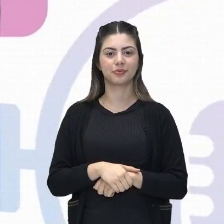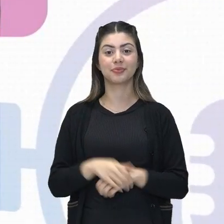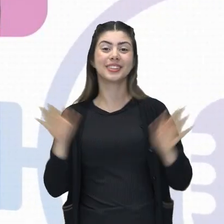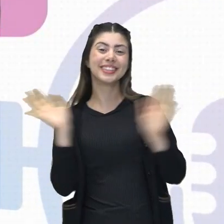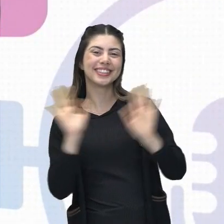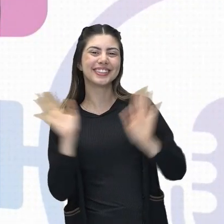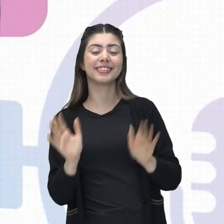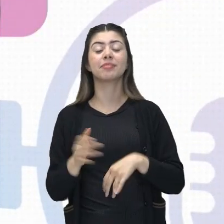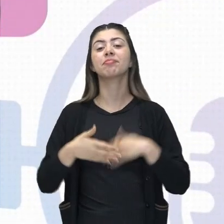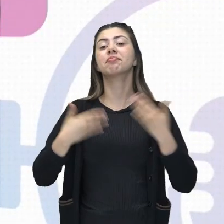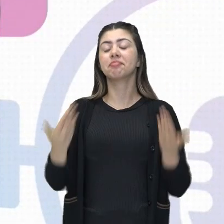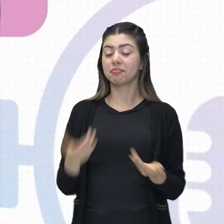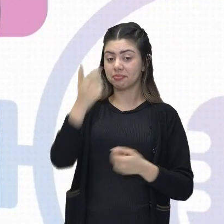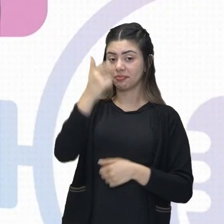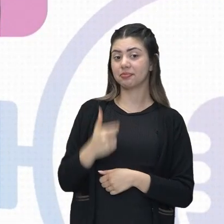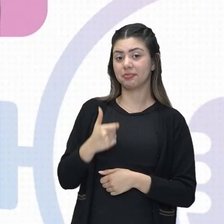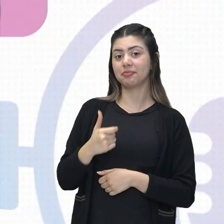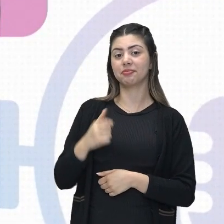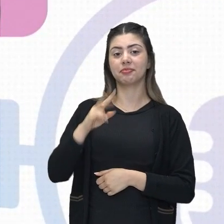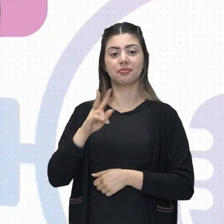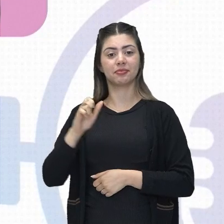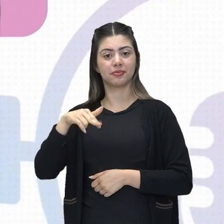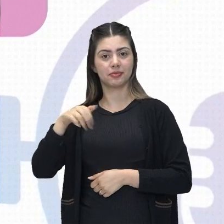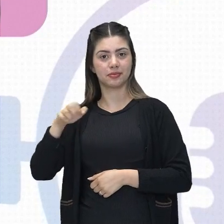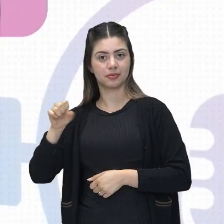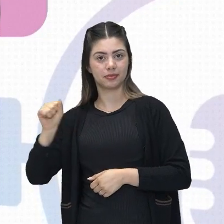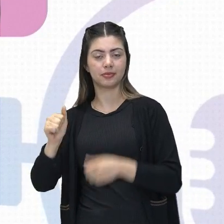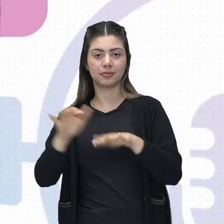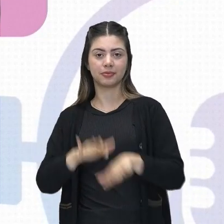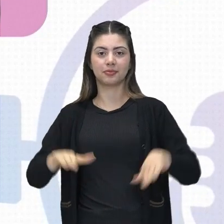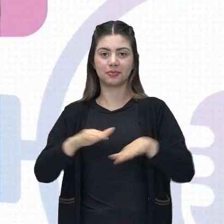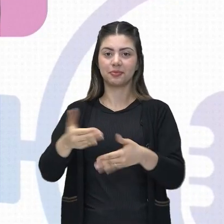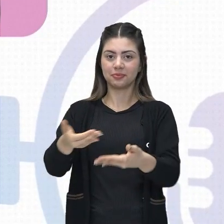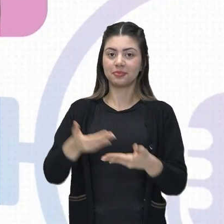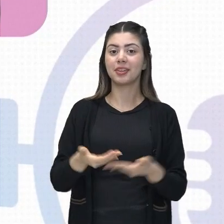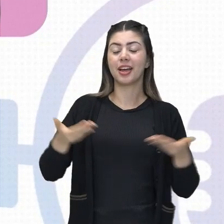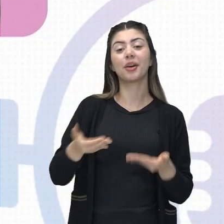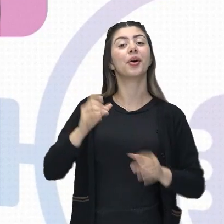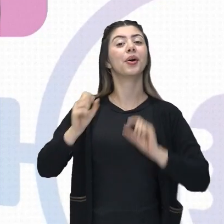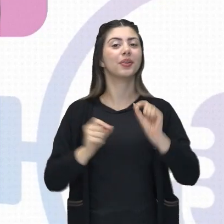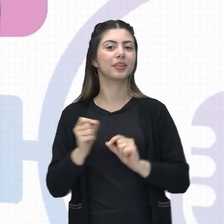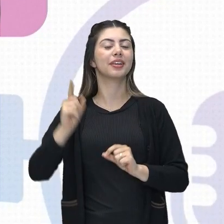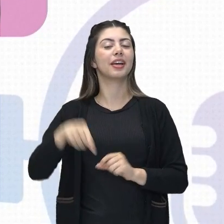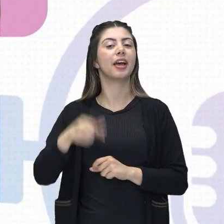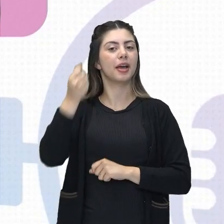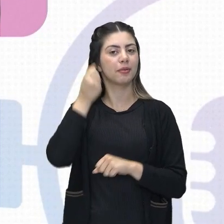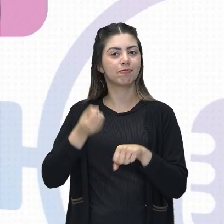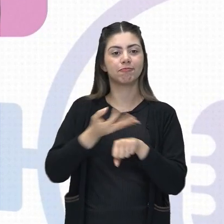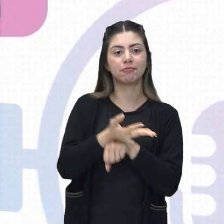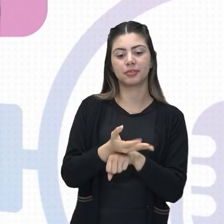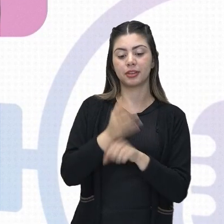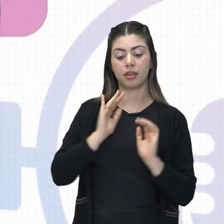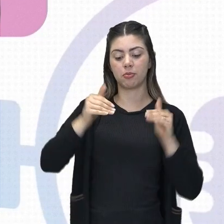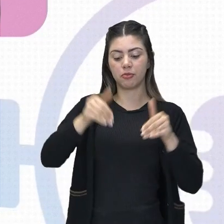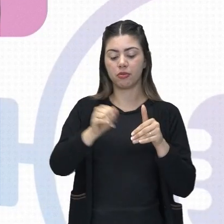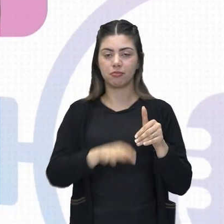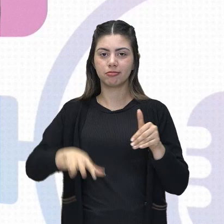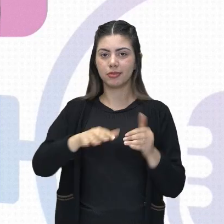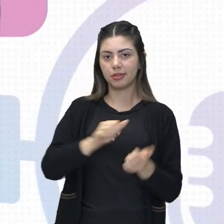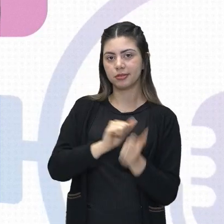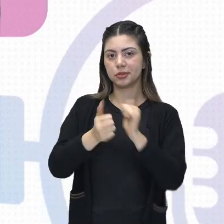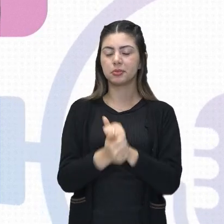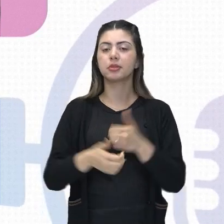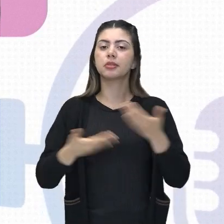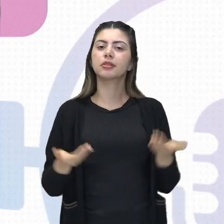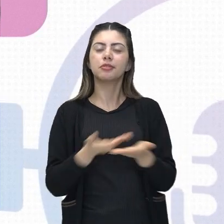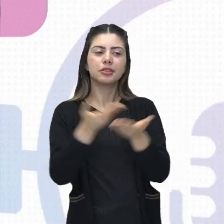Olá, aqui é Vanessa, sejam todos bem-vindos a mais uma edição do Podcast Esportivo. Aqui você fica